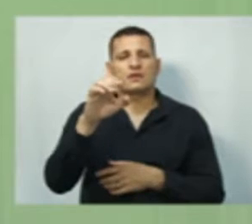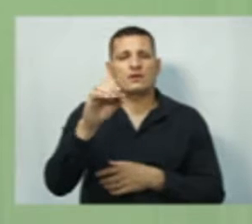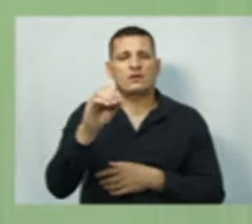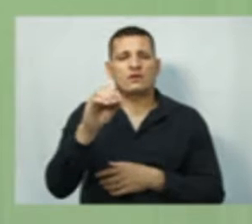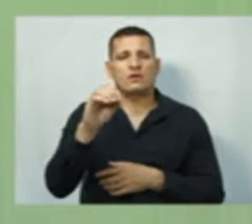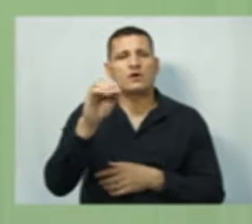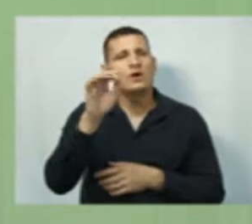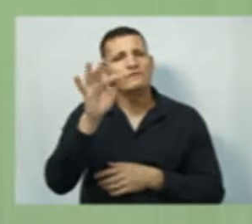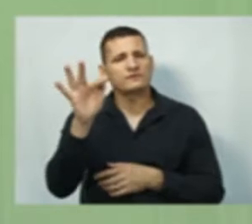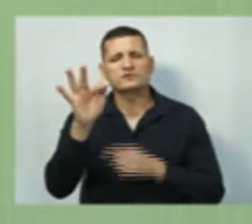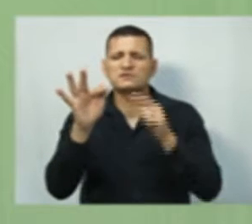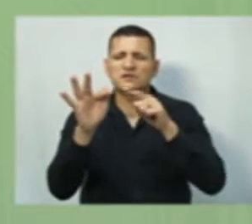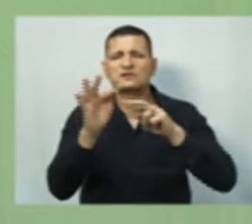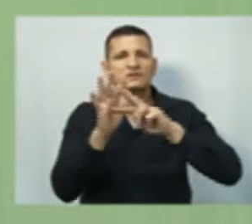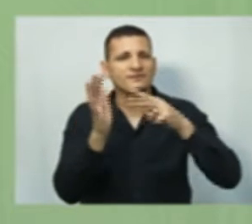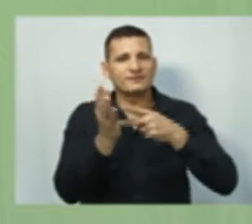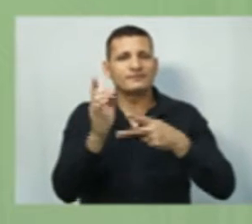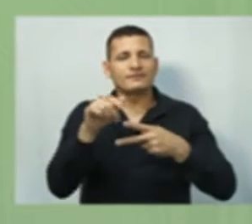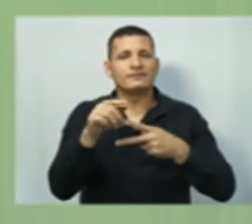troca.